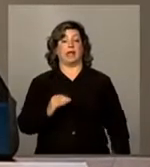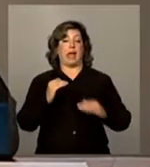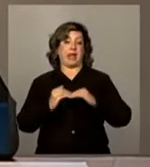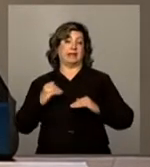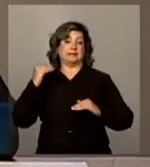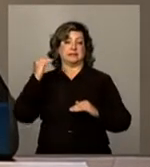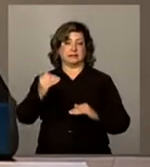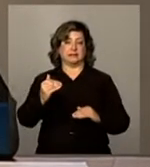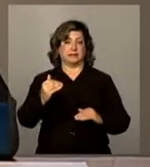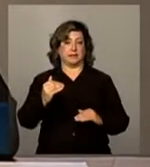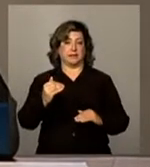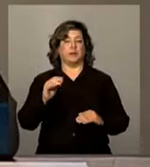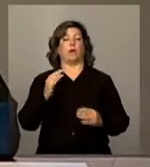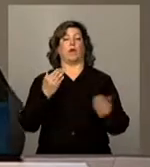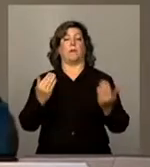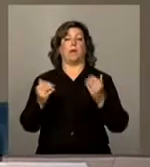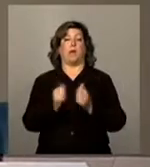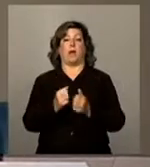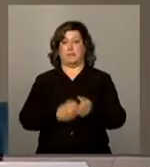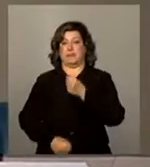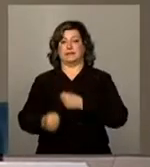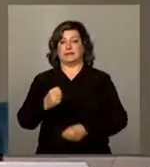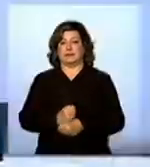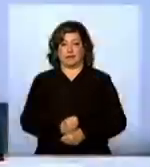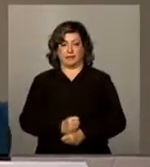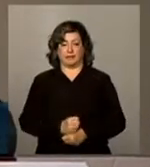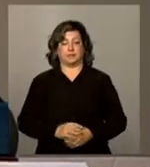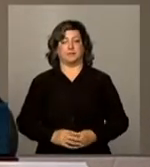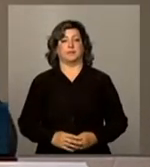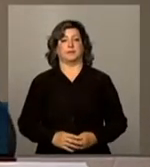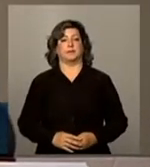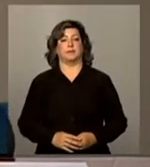acima do ano passado.